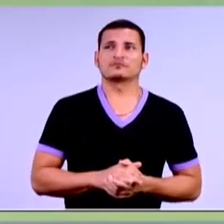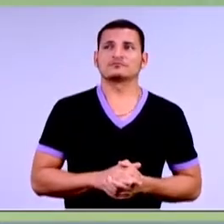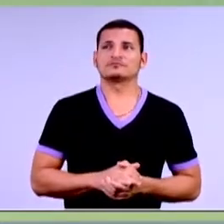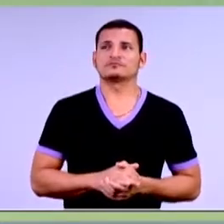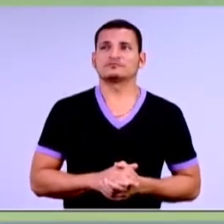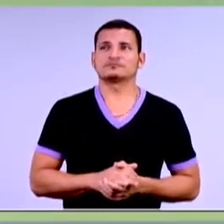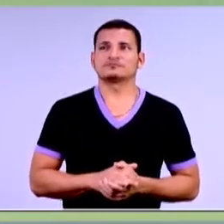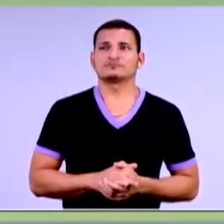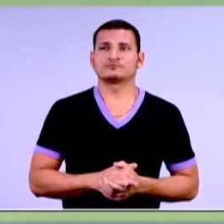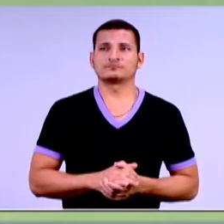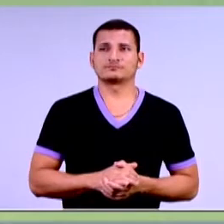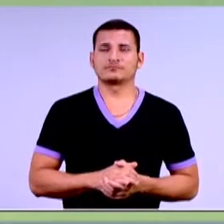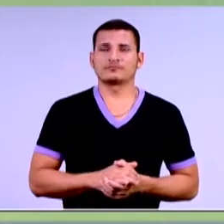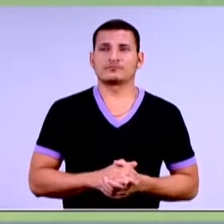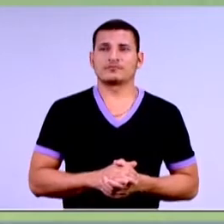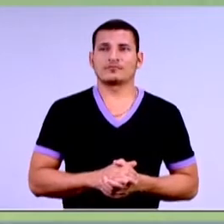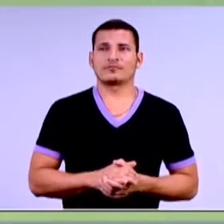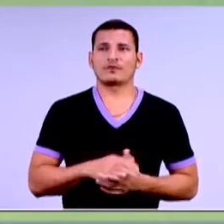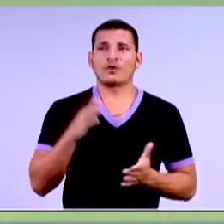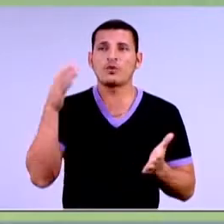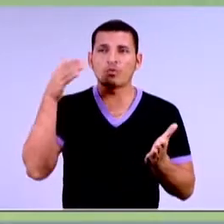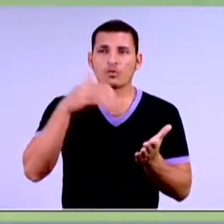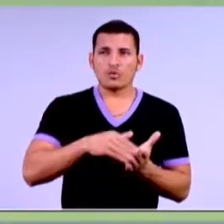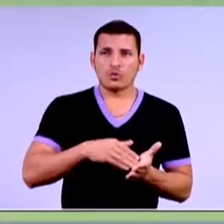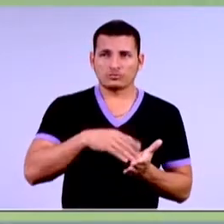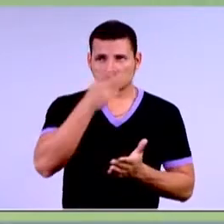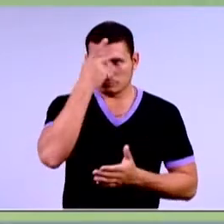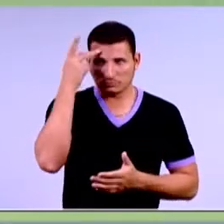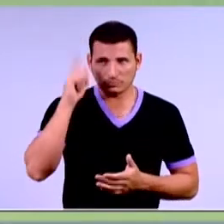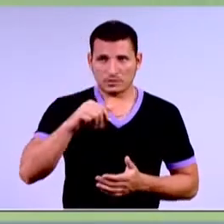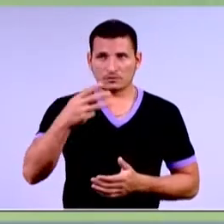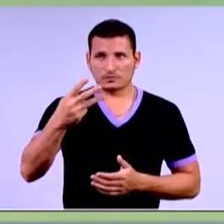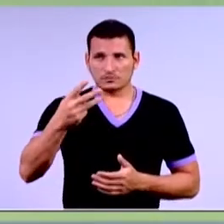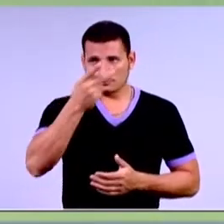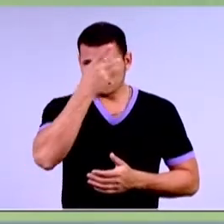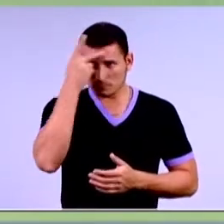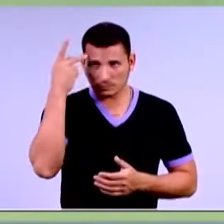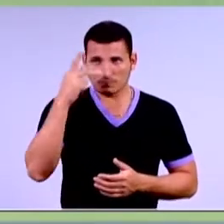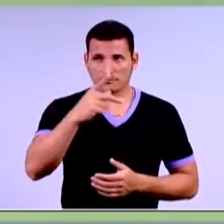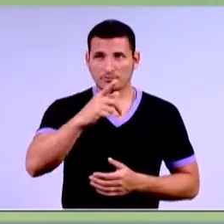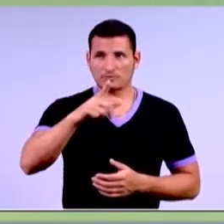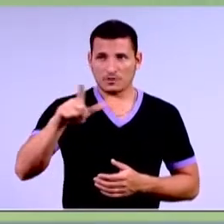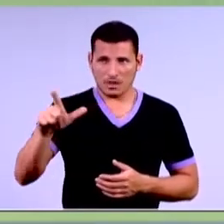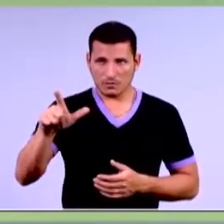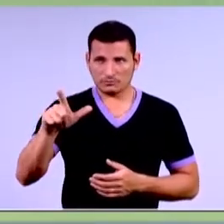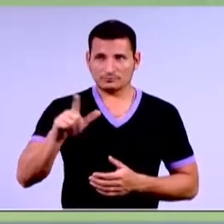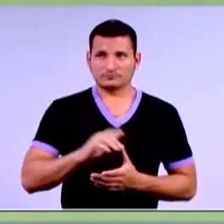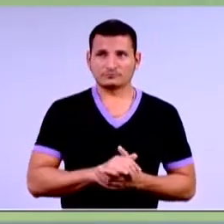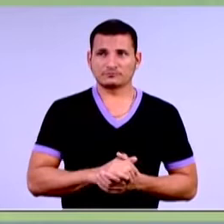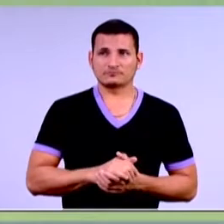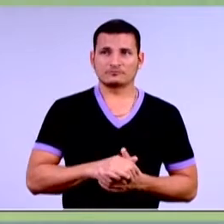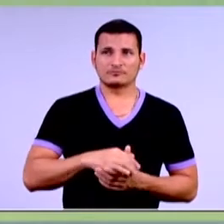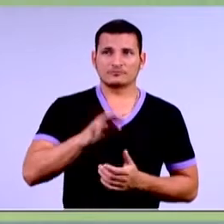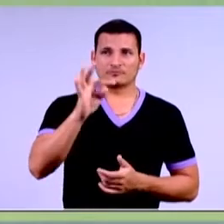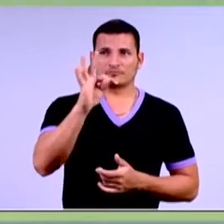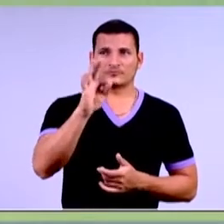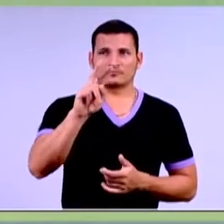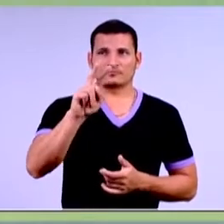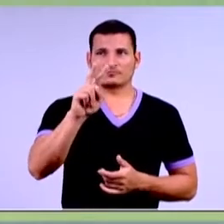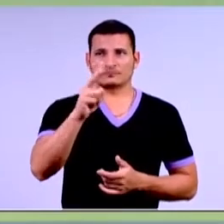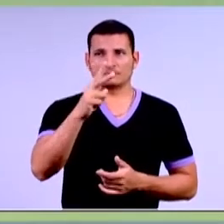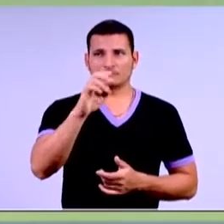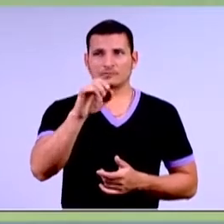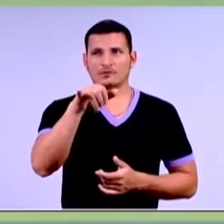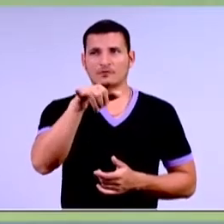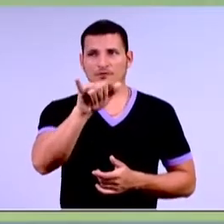ea última pessoa que é a terceira pessoa do plural como a professora está grifando delben bay